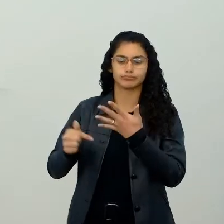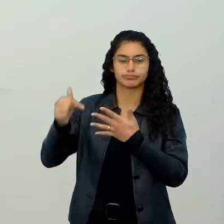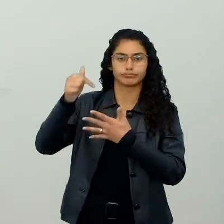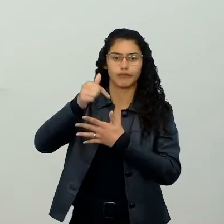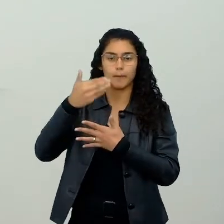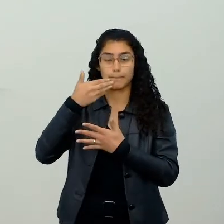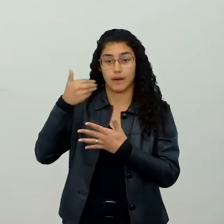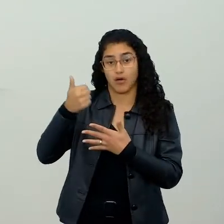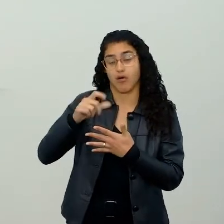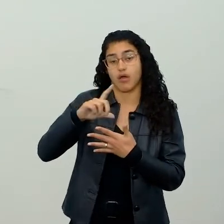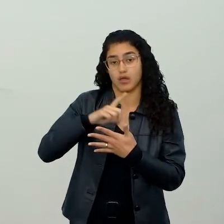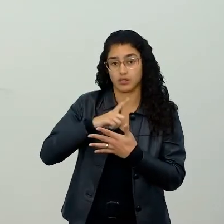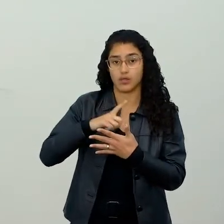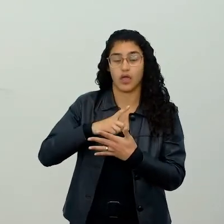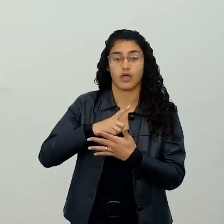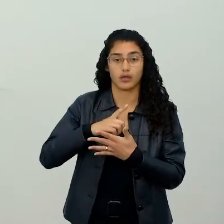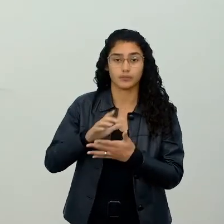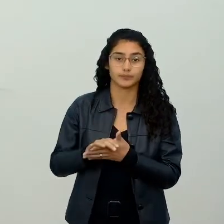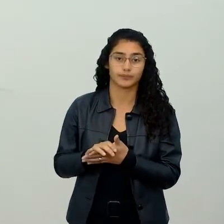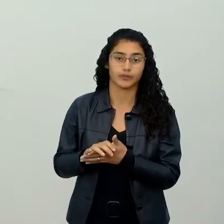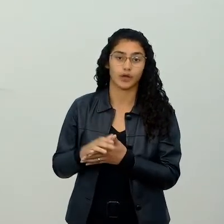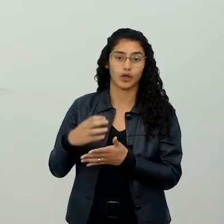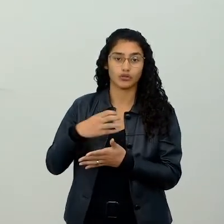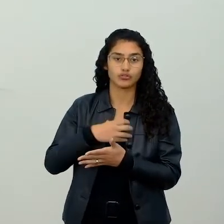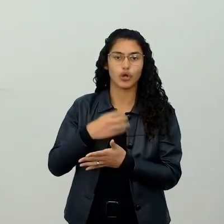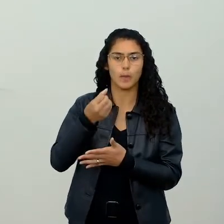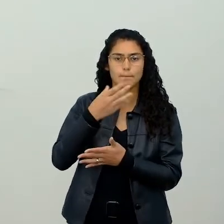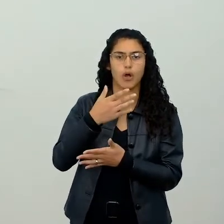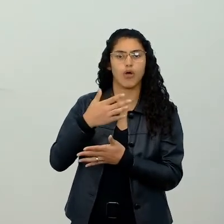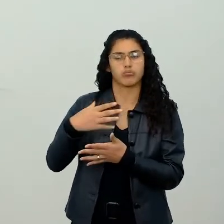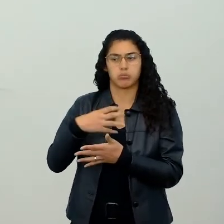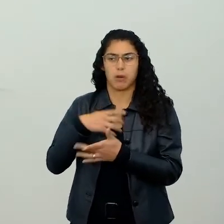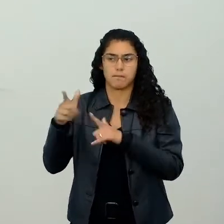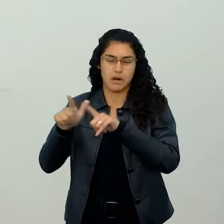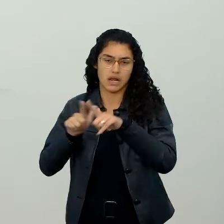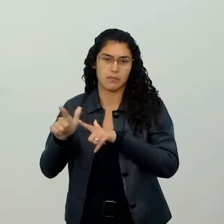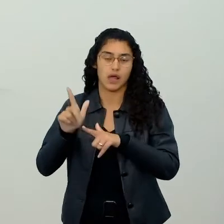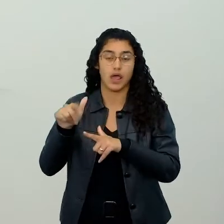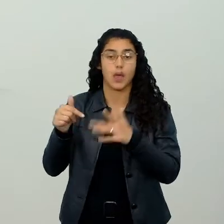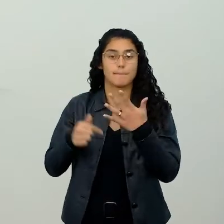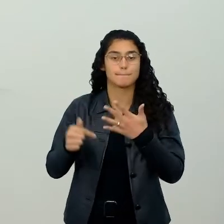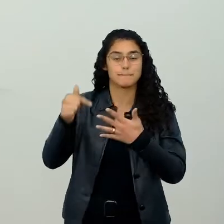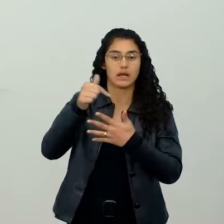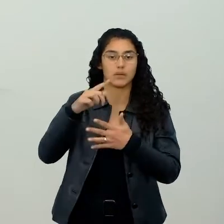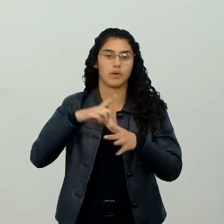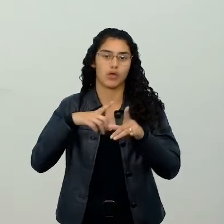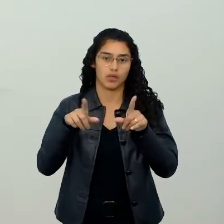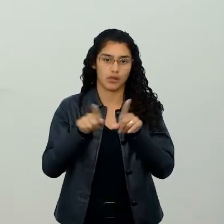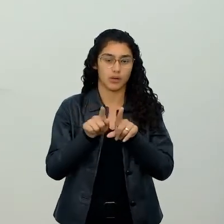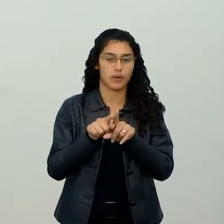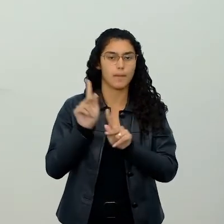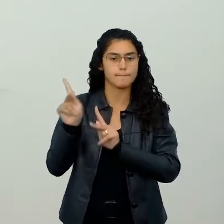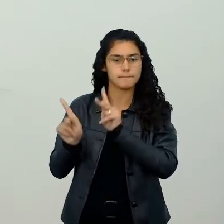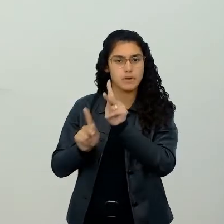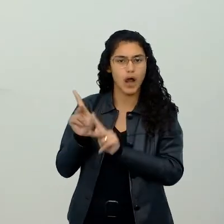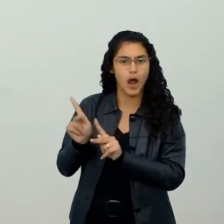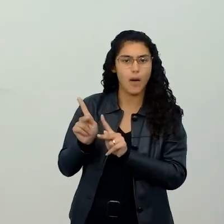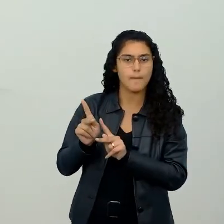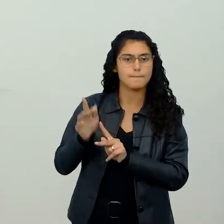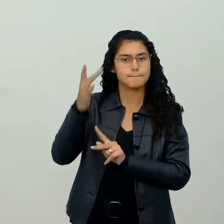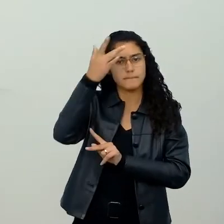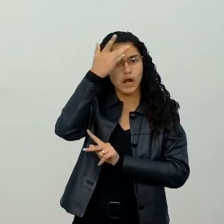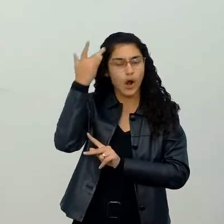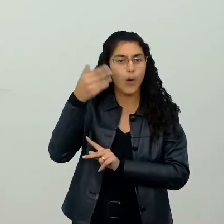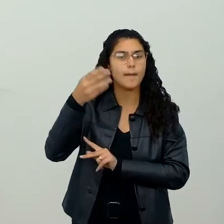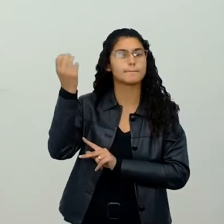privilégios, enfim, maiores condições de bem-estar e etc., eles são principalmente povoados por pessoas de cor de